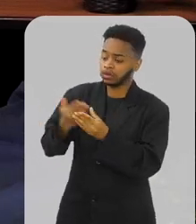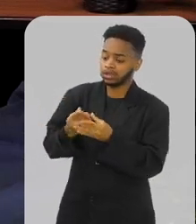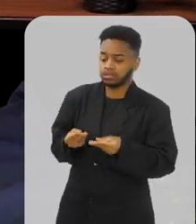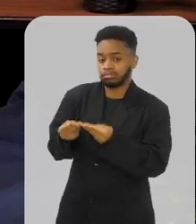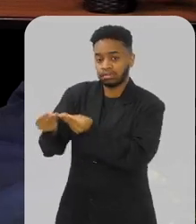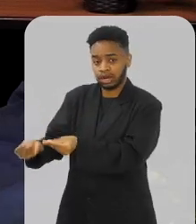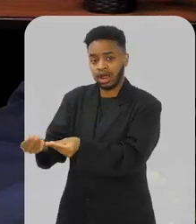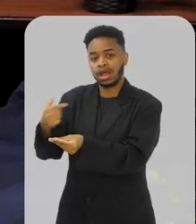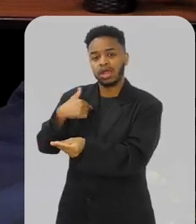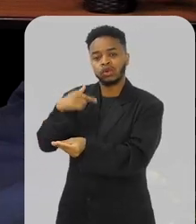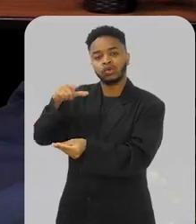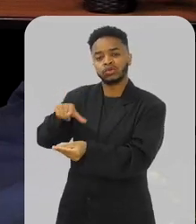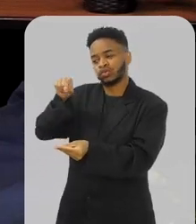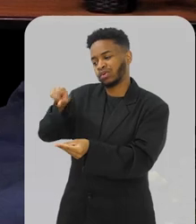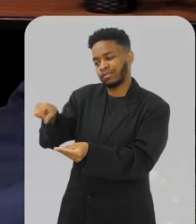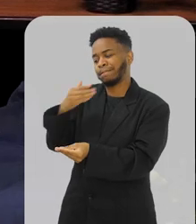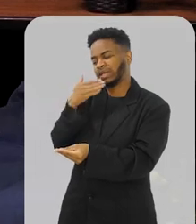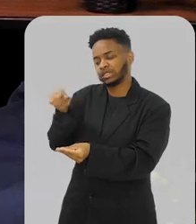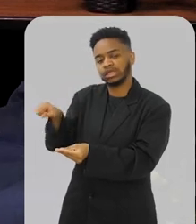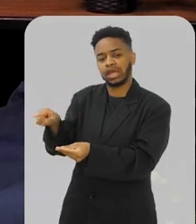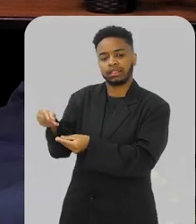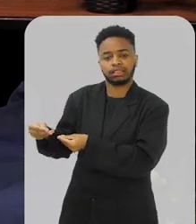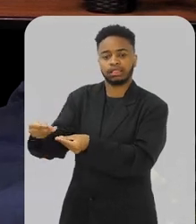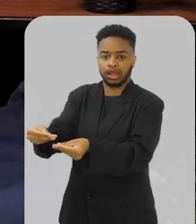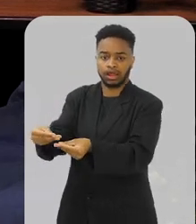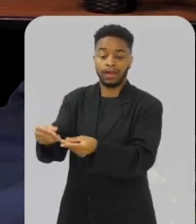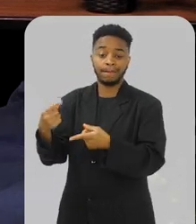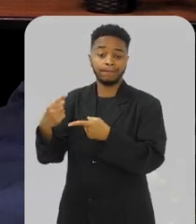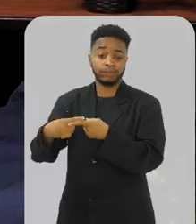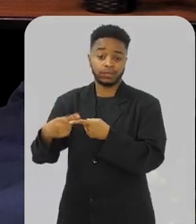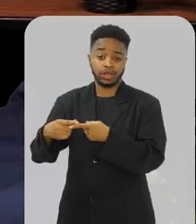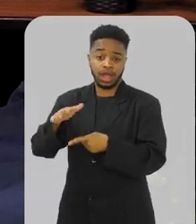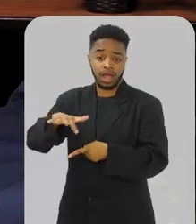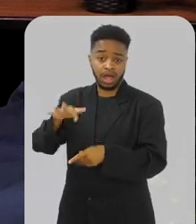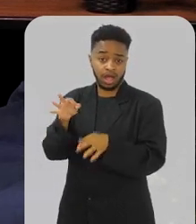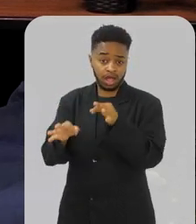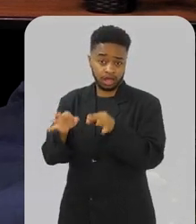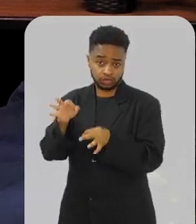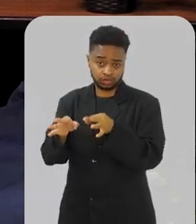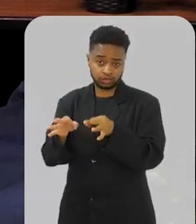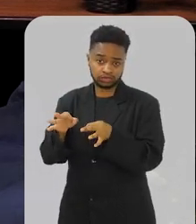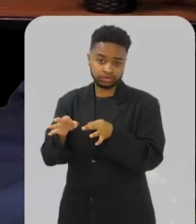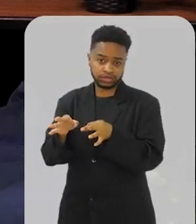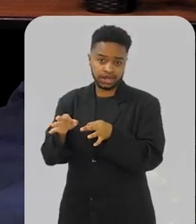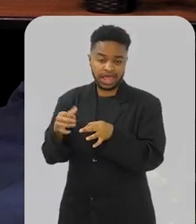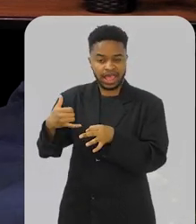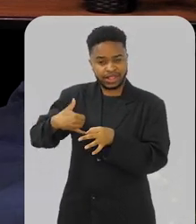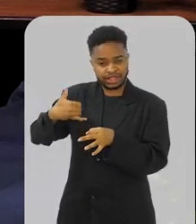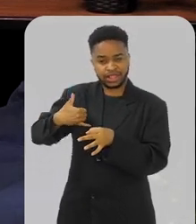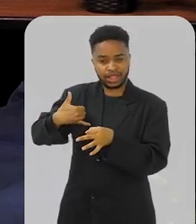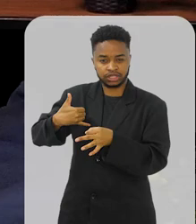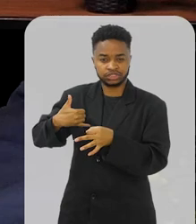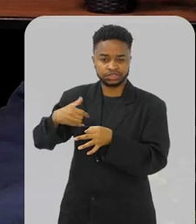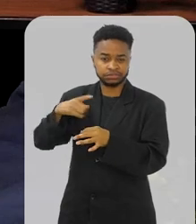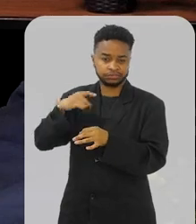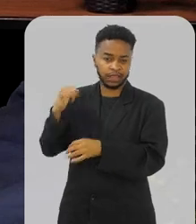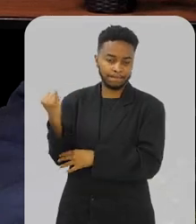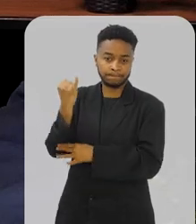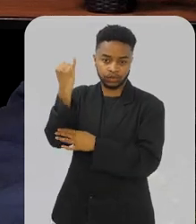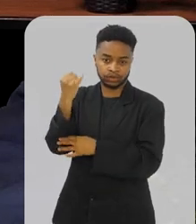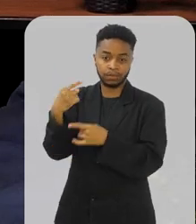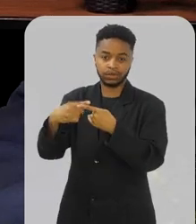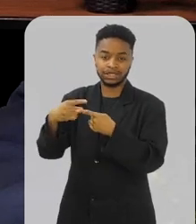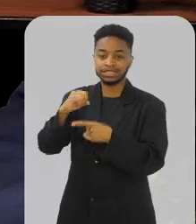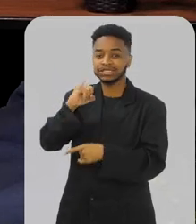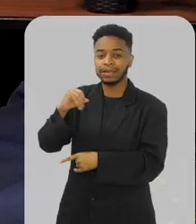eu preferia que minha mãe despachasse. Afinal, no judiciário, etarismo é importante. Quanto